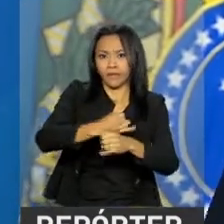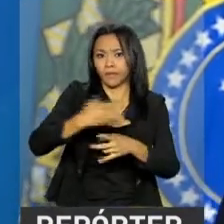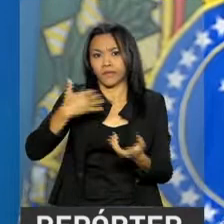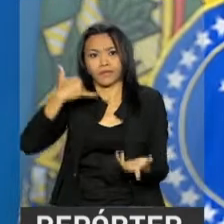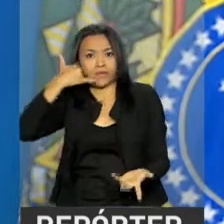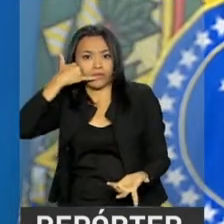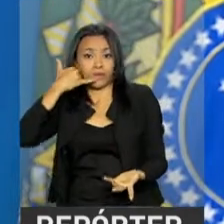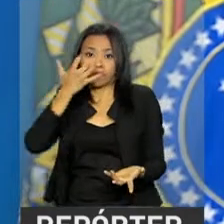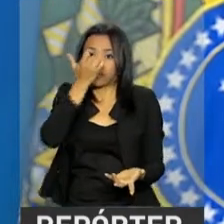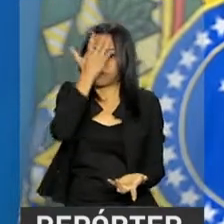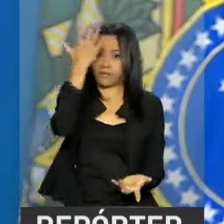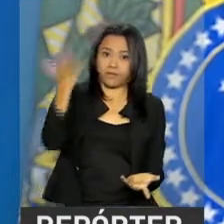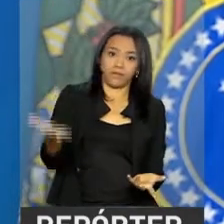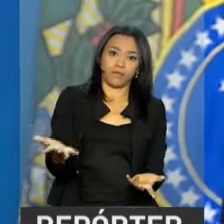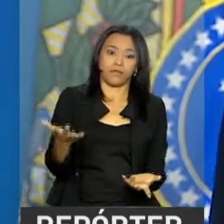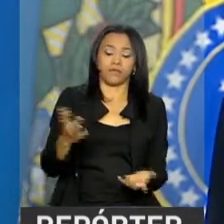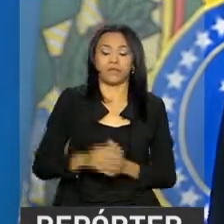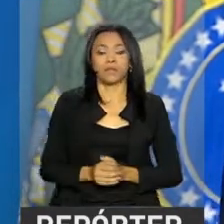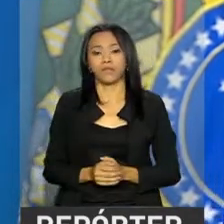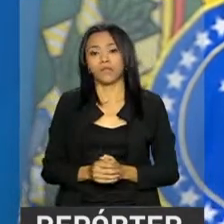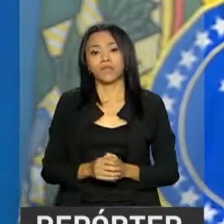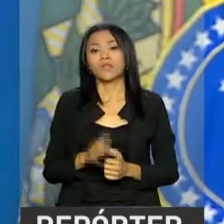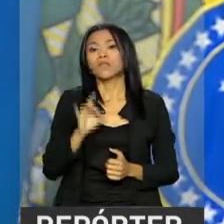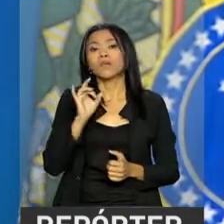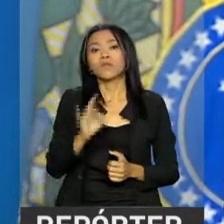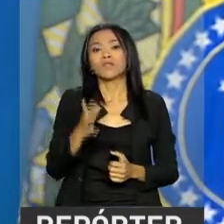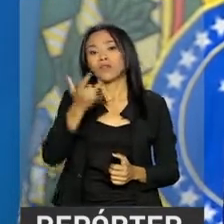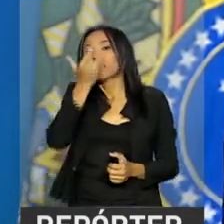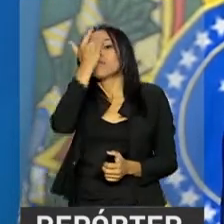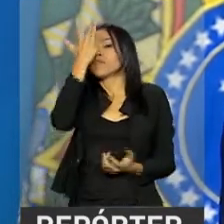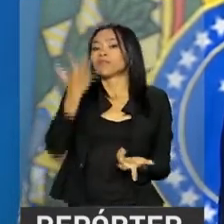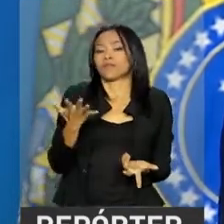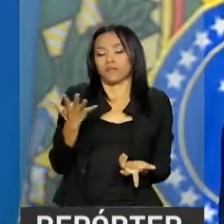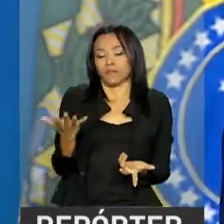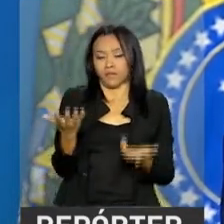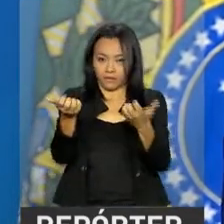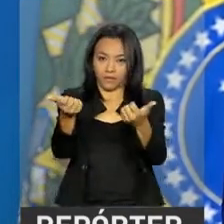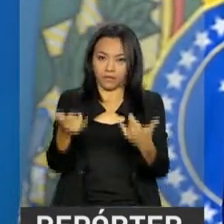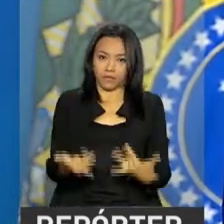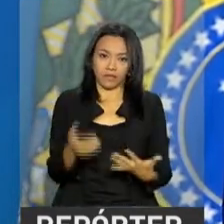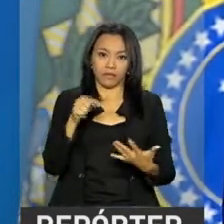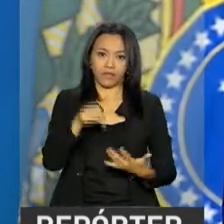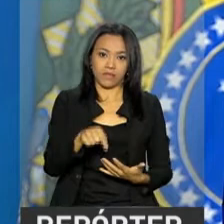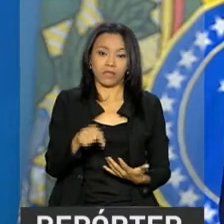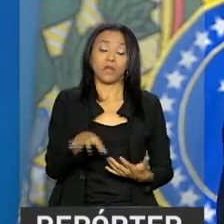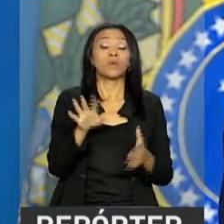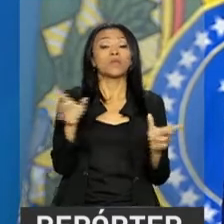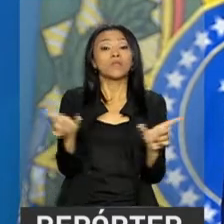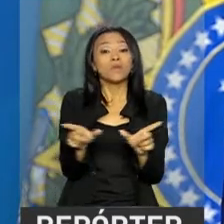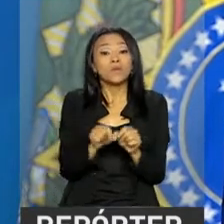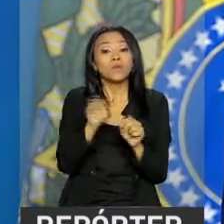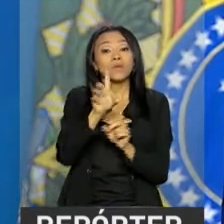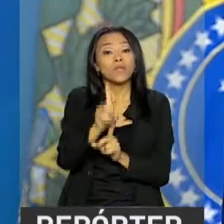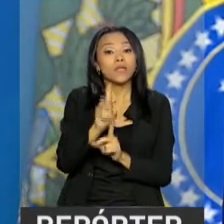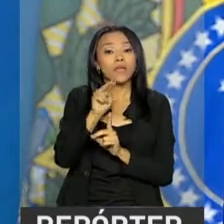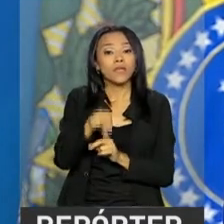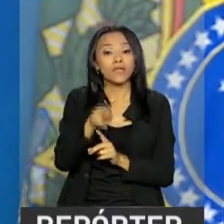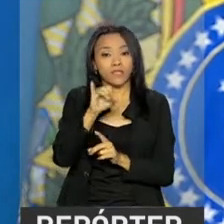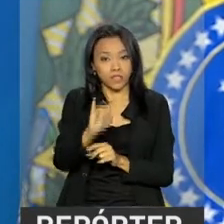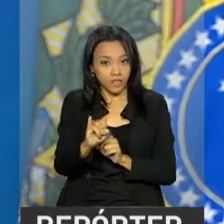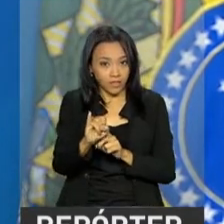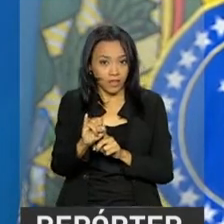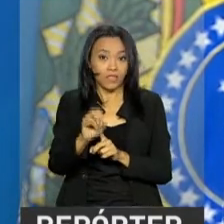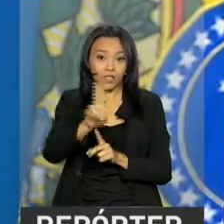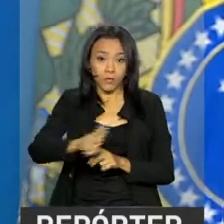muito prática mas não é apenas de praticidade que se trata o dn que se vale da